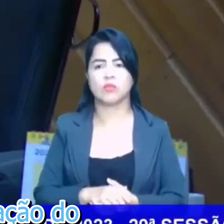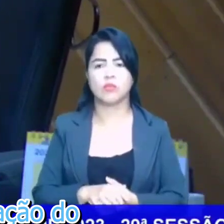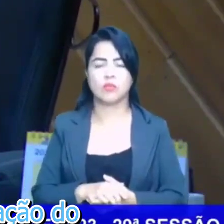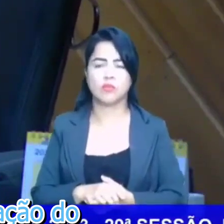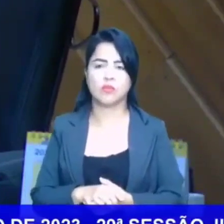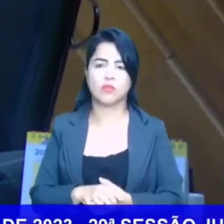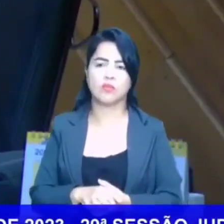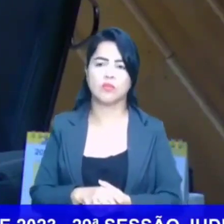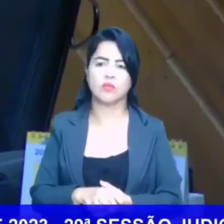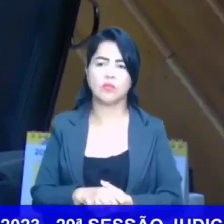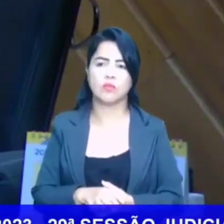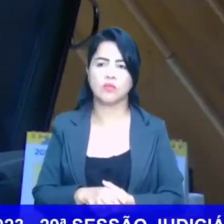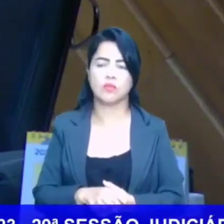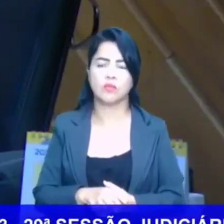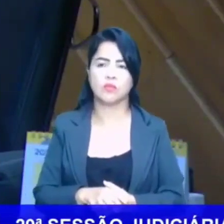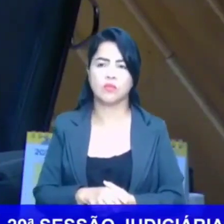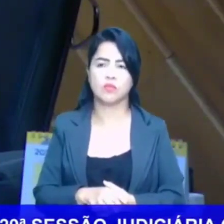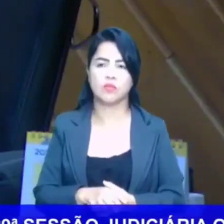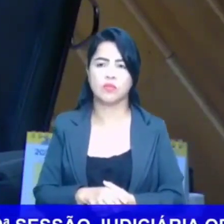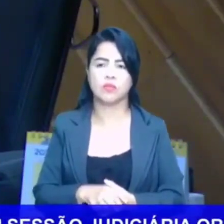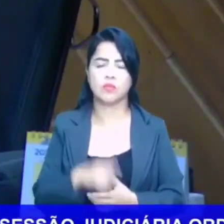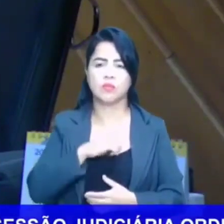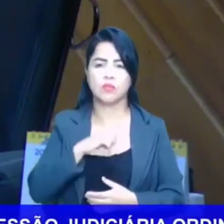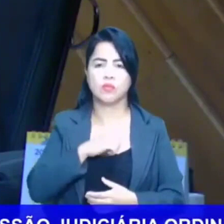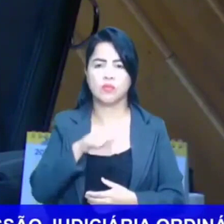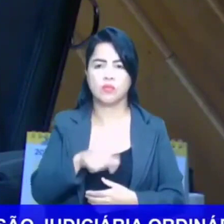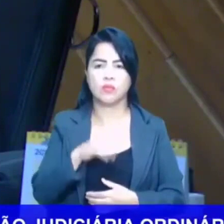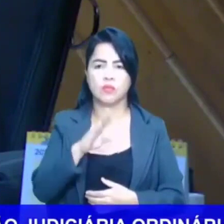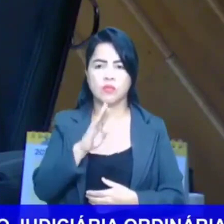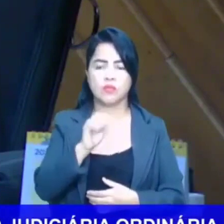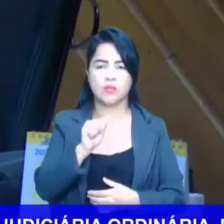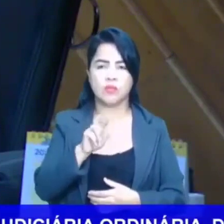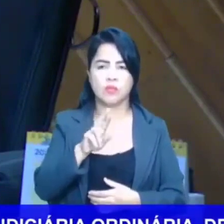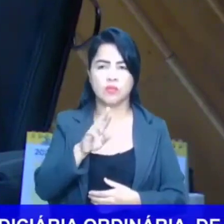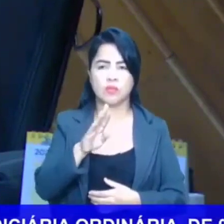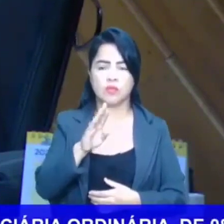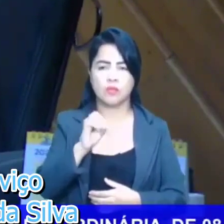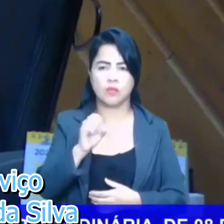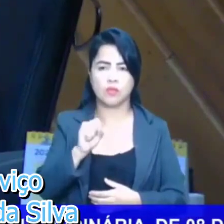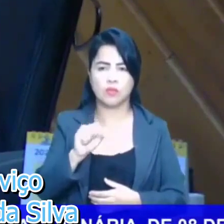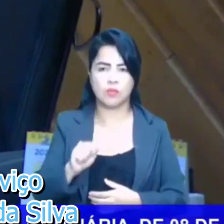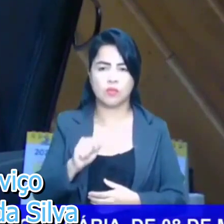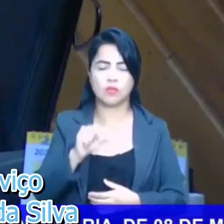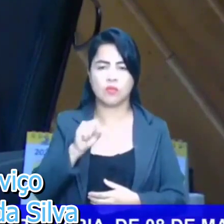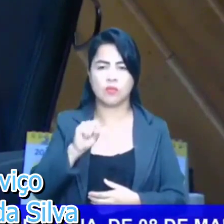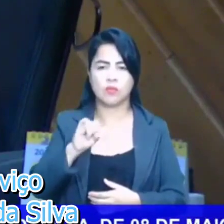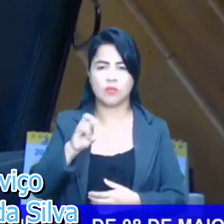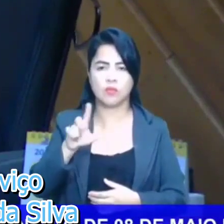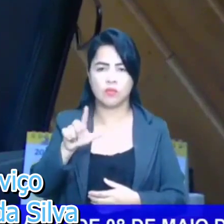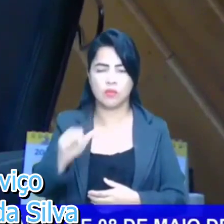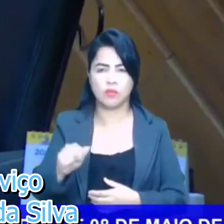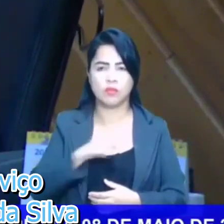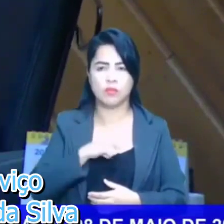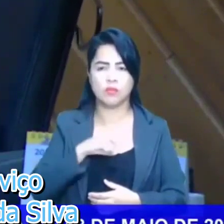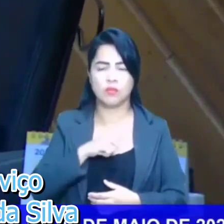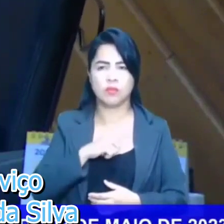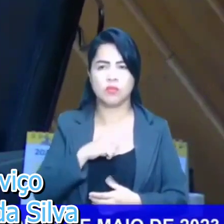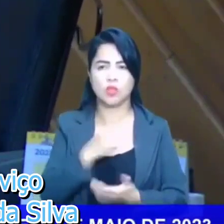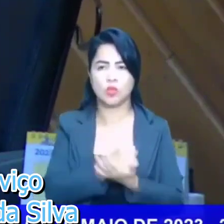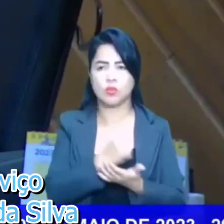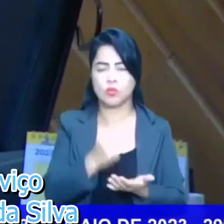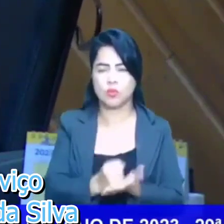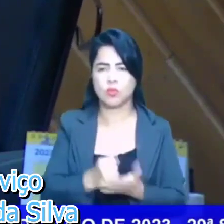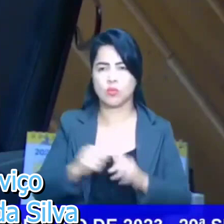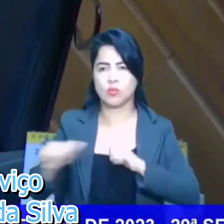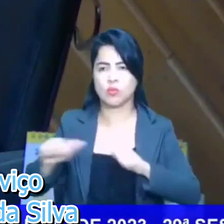ilustrativo, a situação do fornecedor Ariel Barbosa da Silva, há um instrumento contratual de prestação